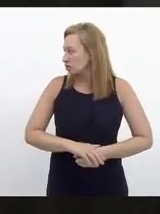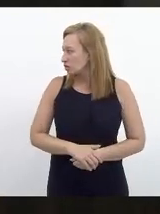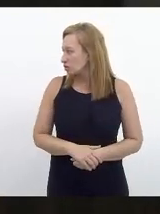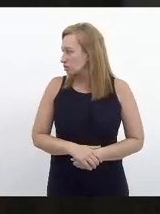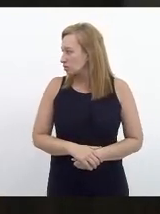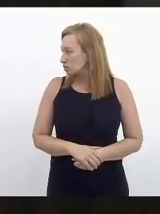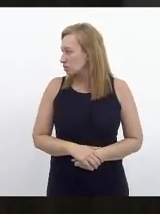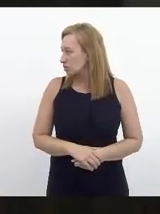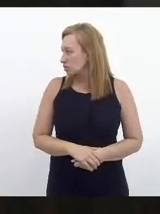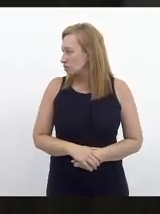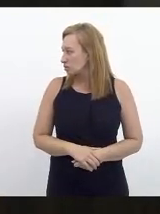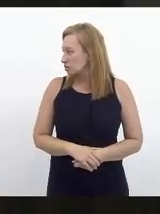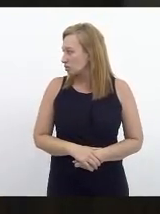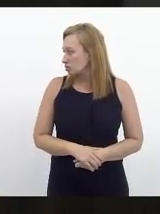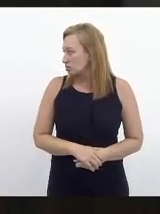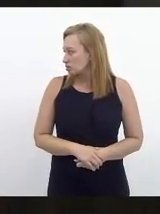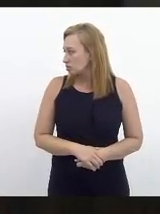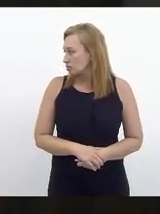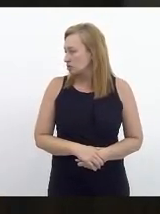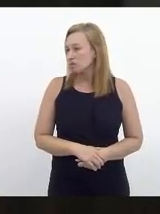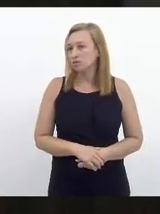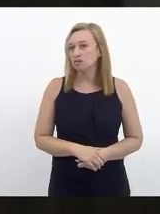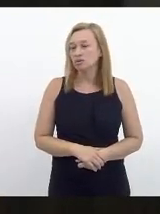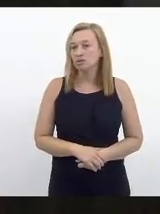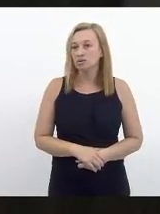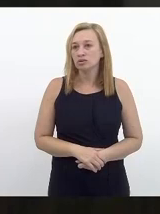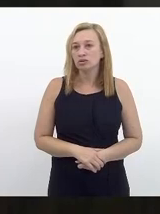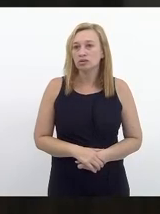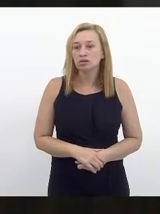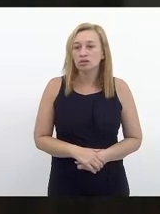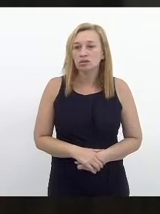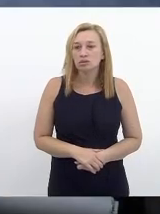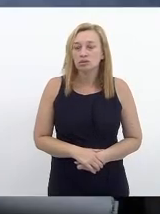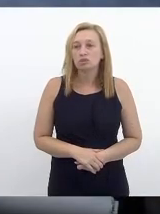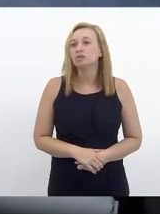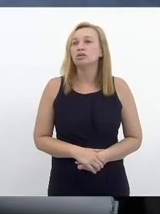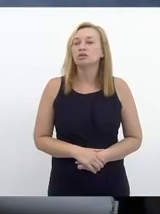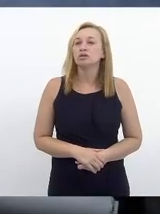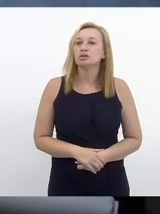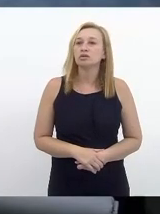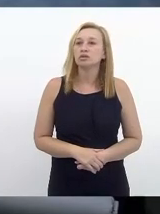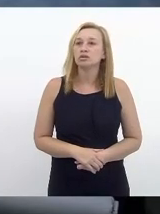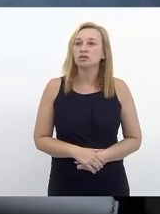final. Primeiro, o deputado... Obrigada, presidente. Luiz Paulo.